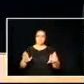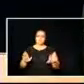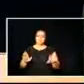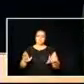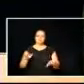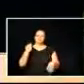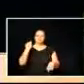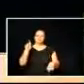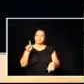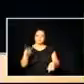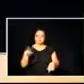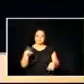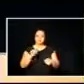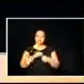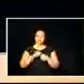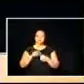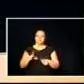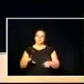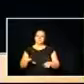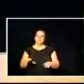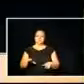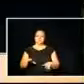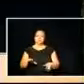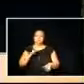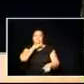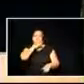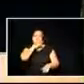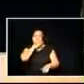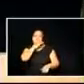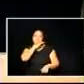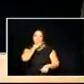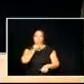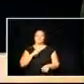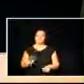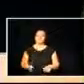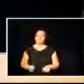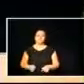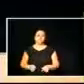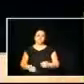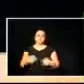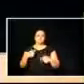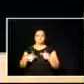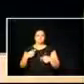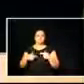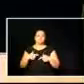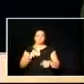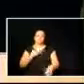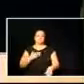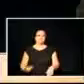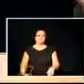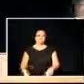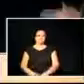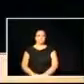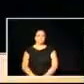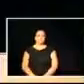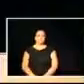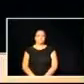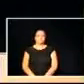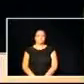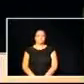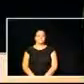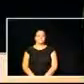isso. É falta de reconhecimento. Nós entendemos que um trabalhador bem pago, bem remunerado, ou